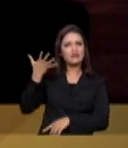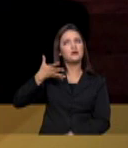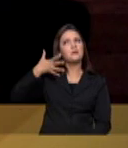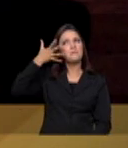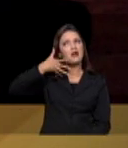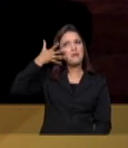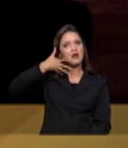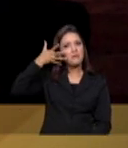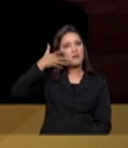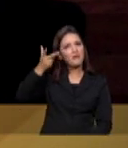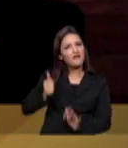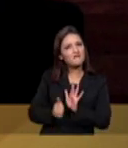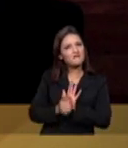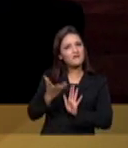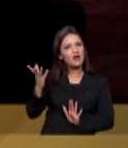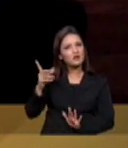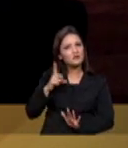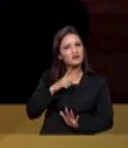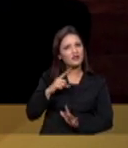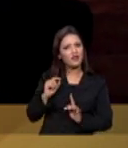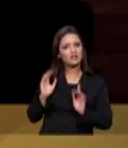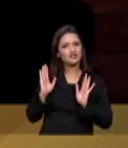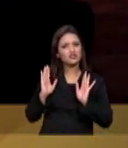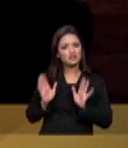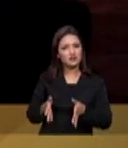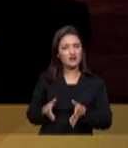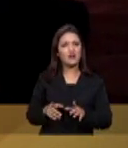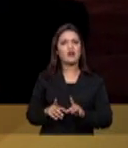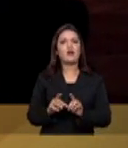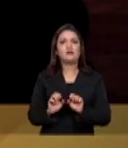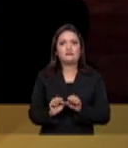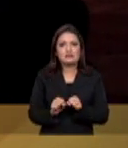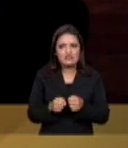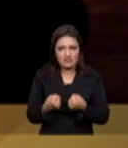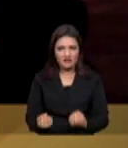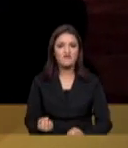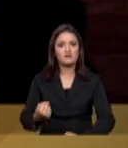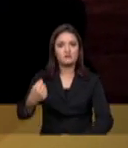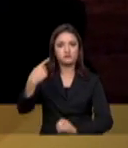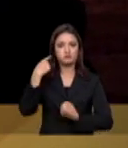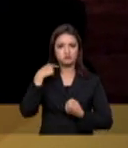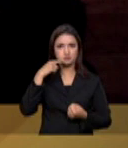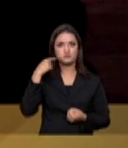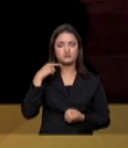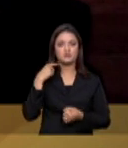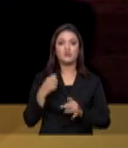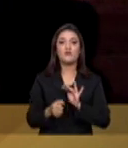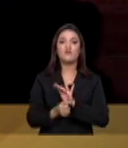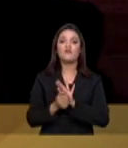pareceres vieram subscritos defesa das partes por